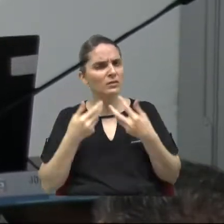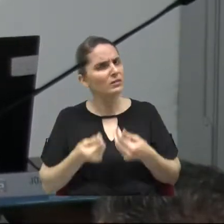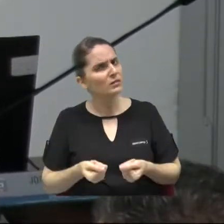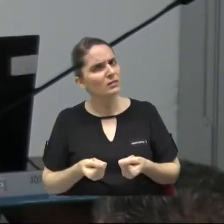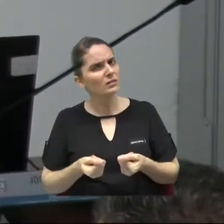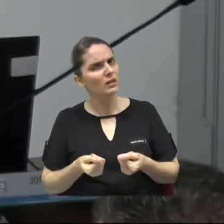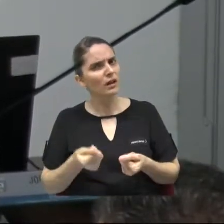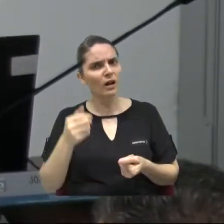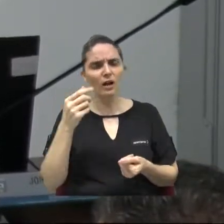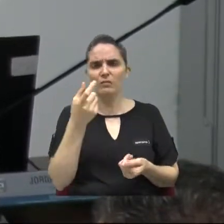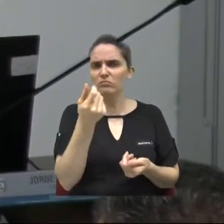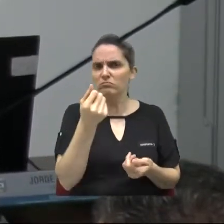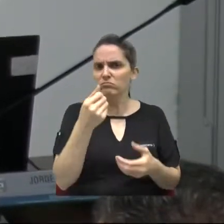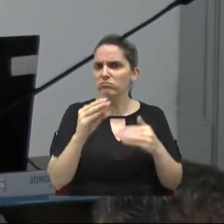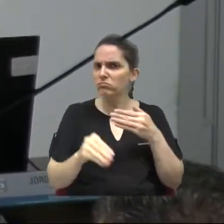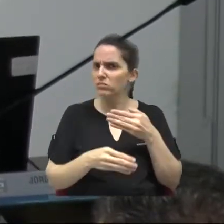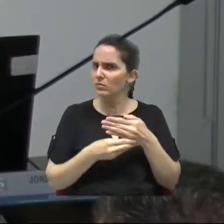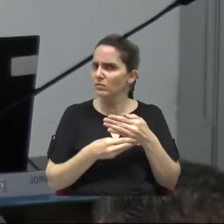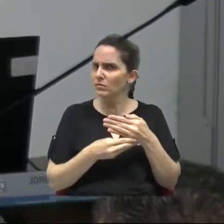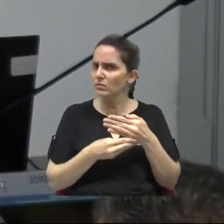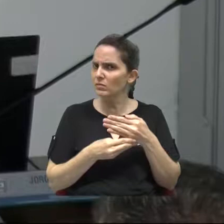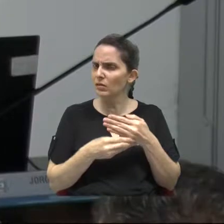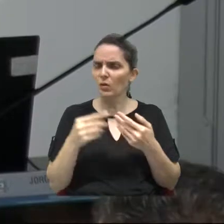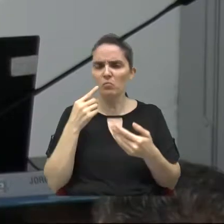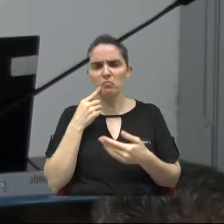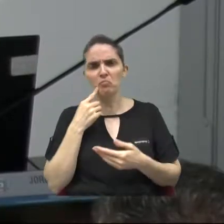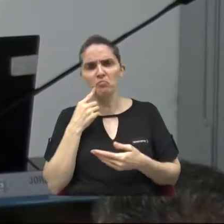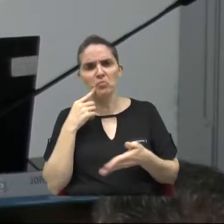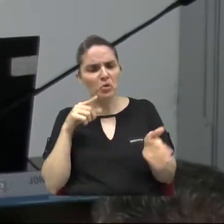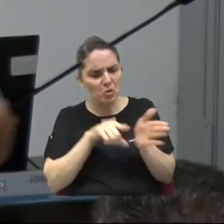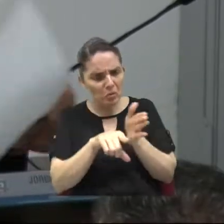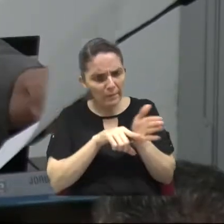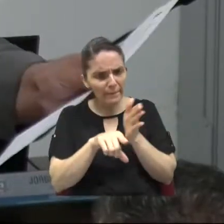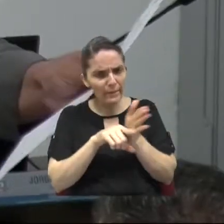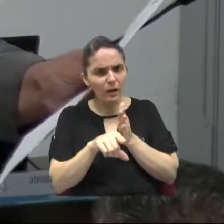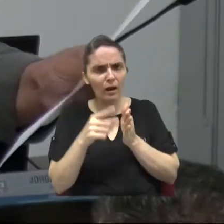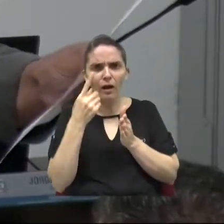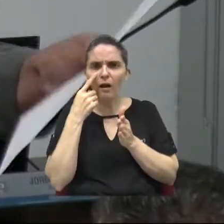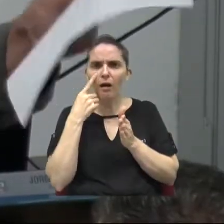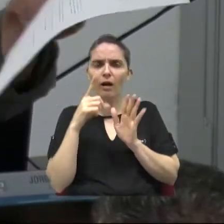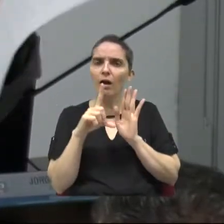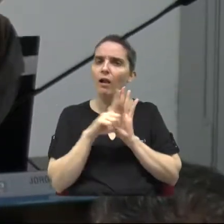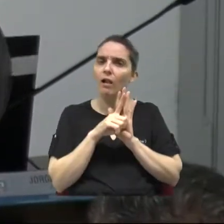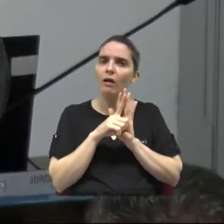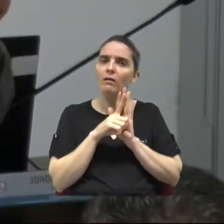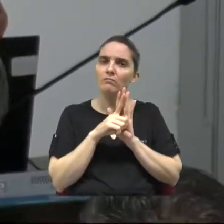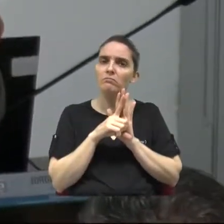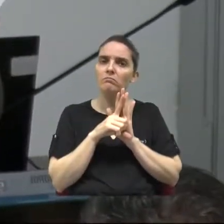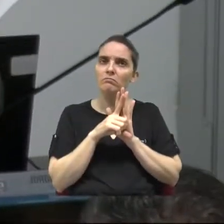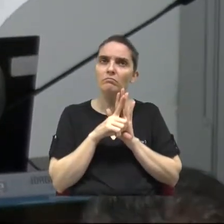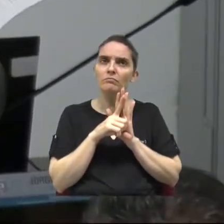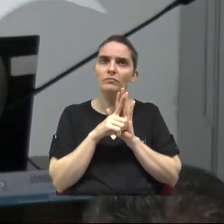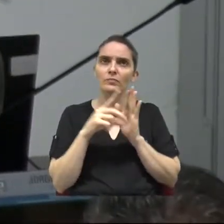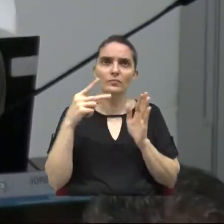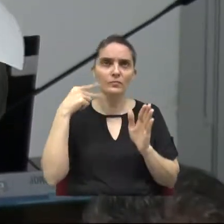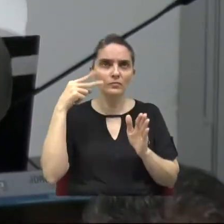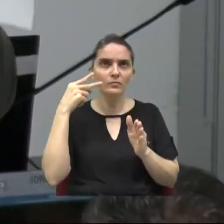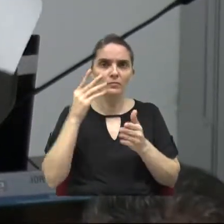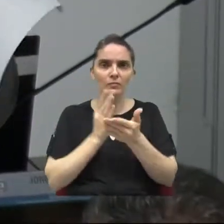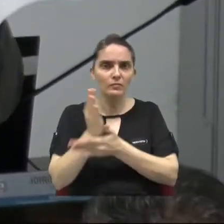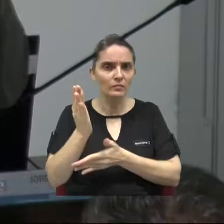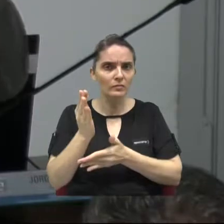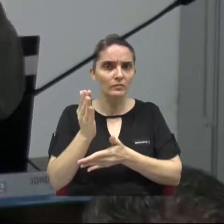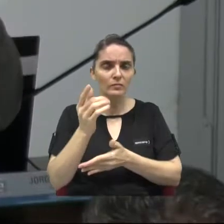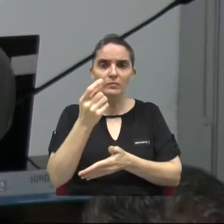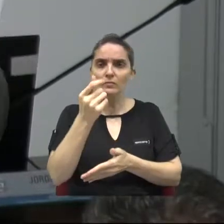valores complementares. Eu fiquei abismado, eu fui pesquisar, fui atrás, estou aqui com a lei. A lei nós autorizamos o repasse